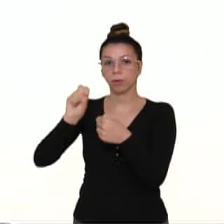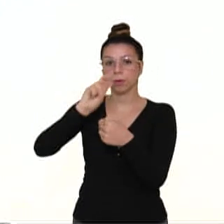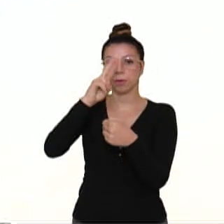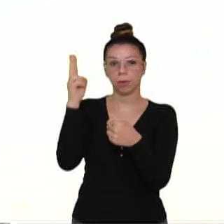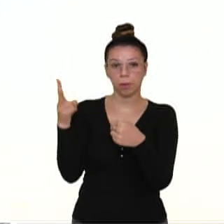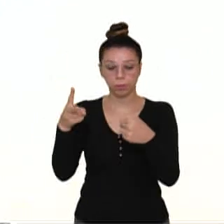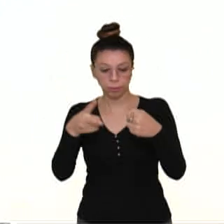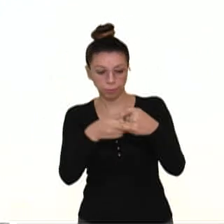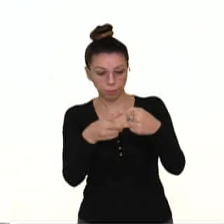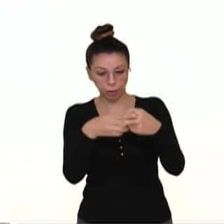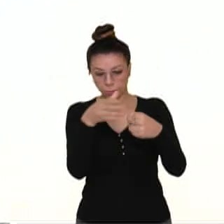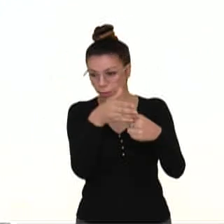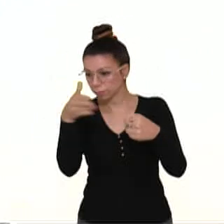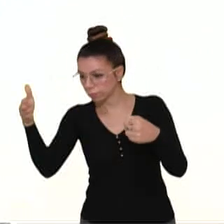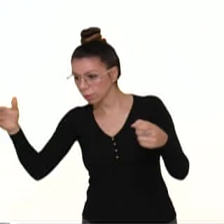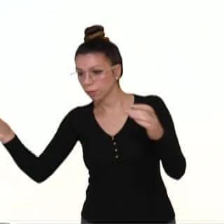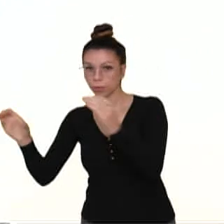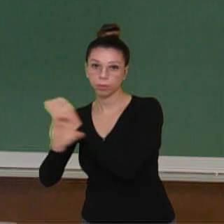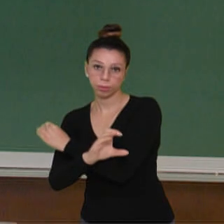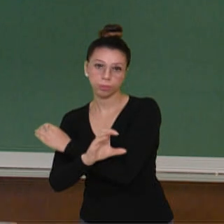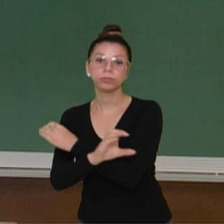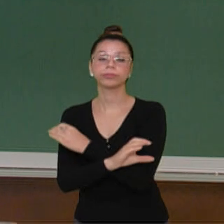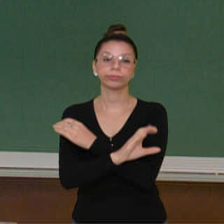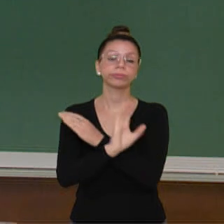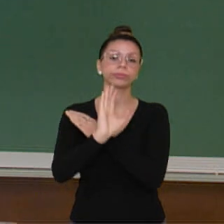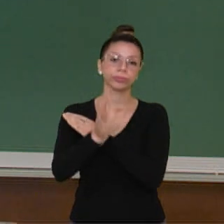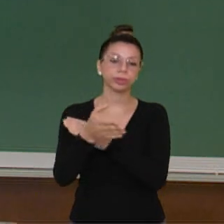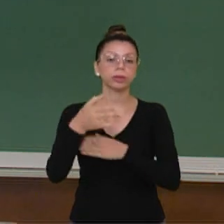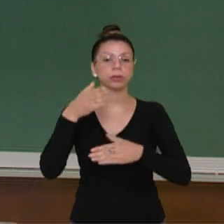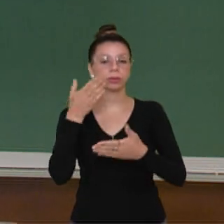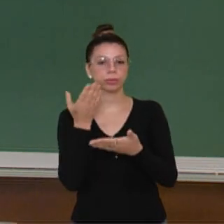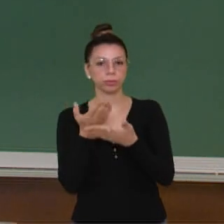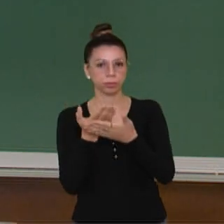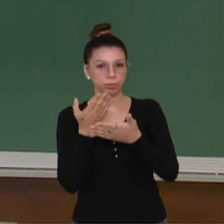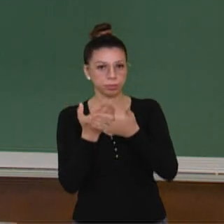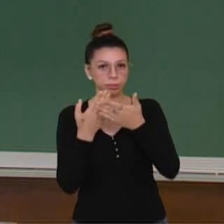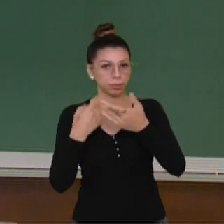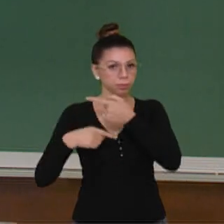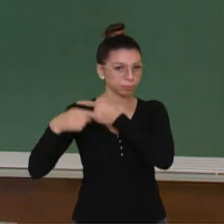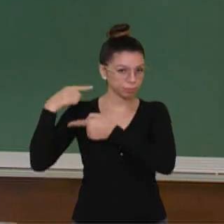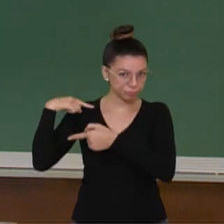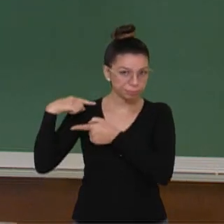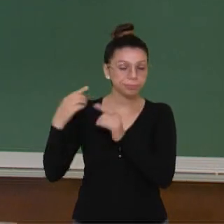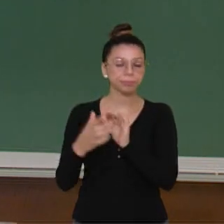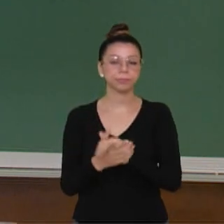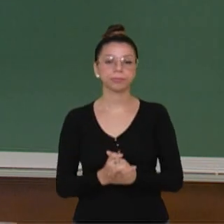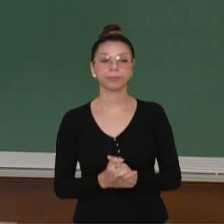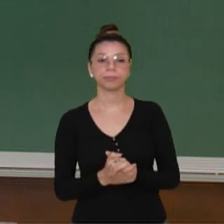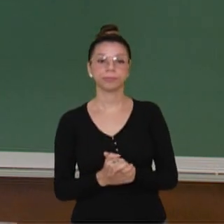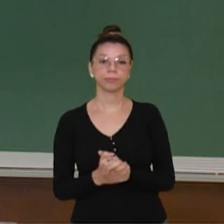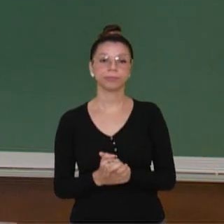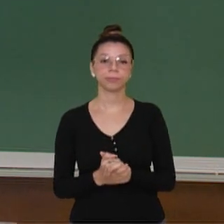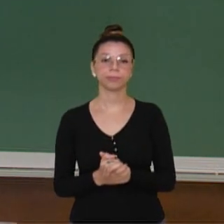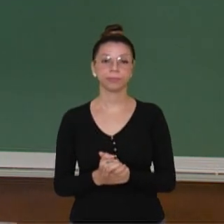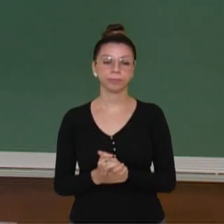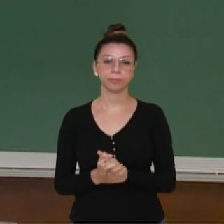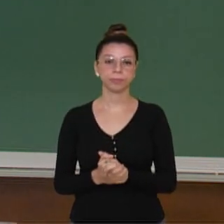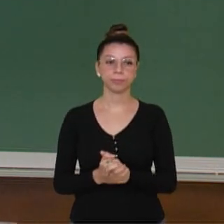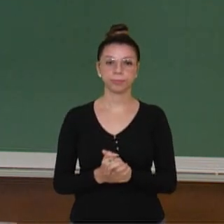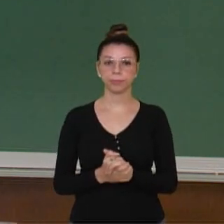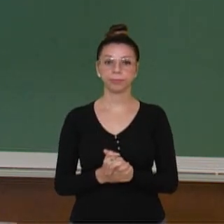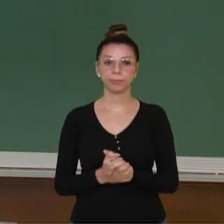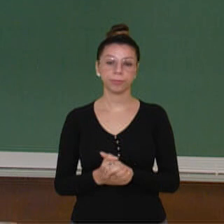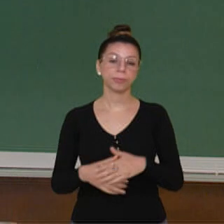vem depois do verbo. Isso nós conversamos nas aulas anteriores. Vamos